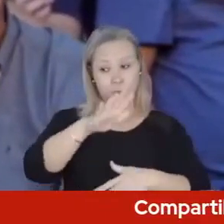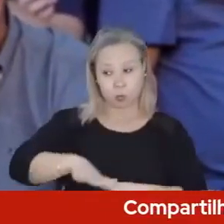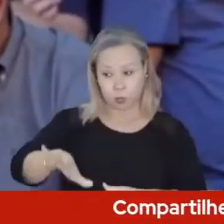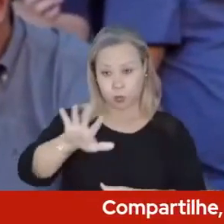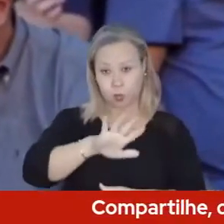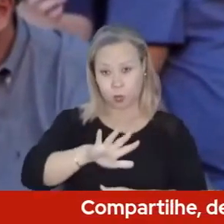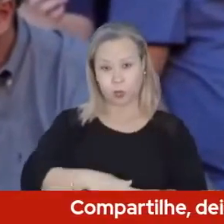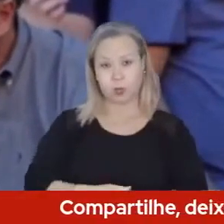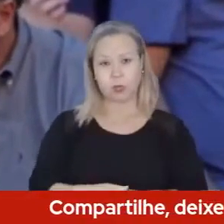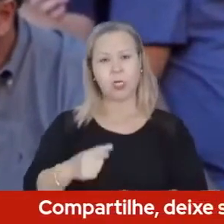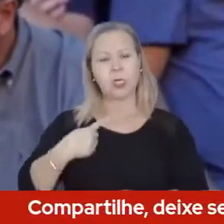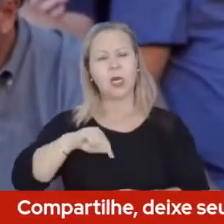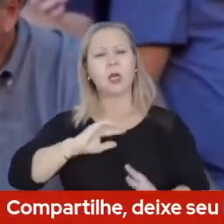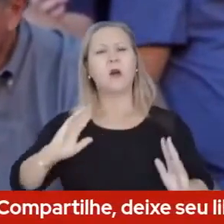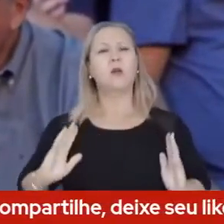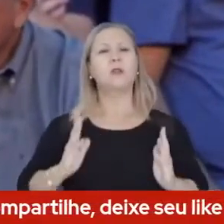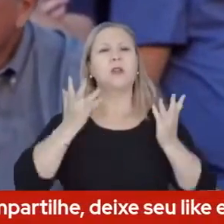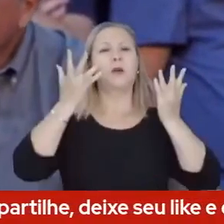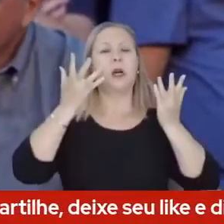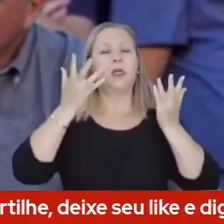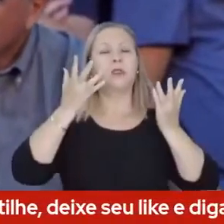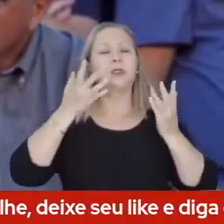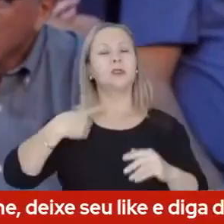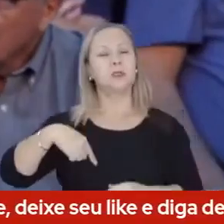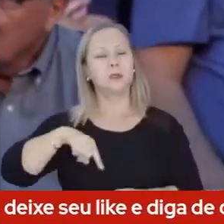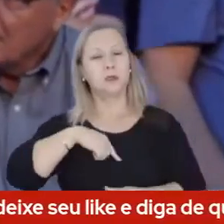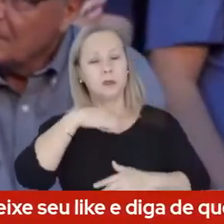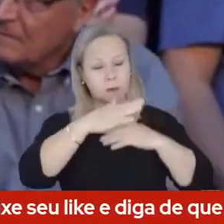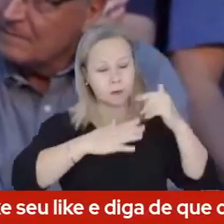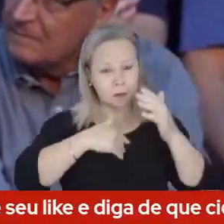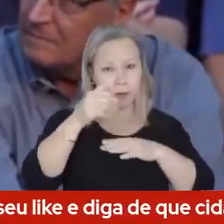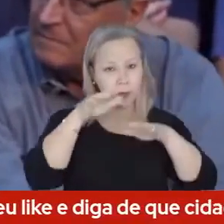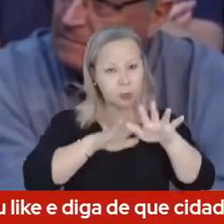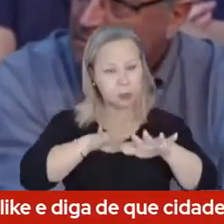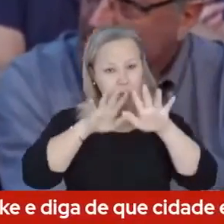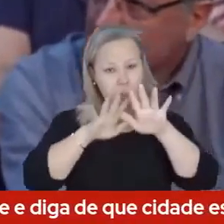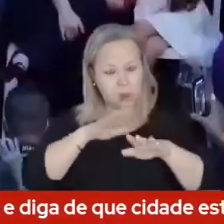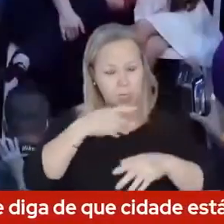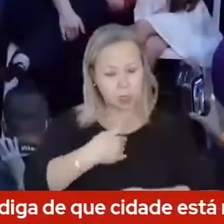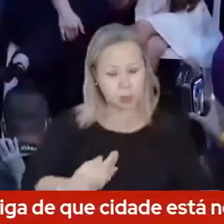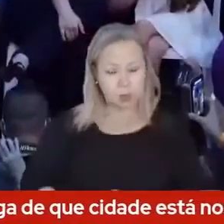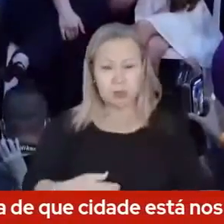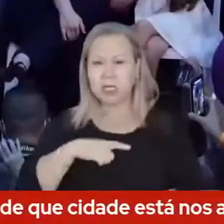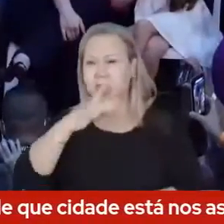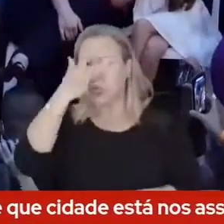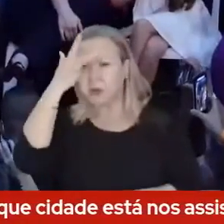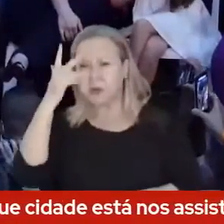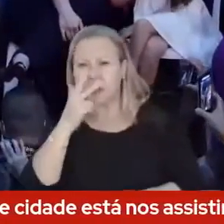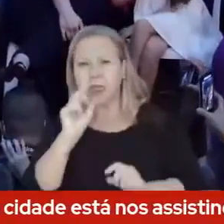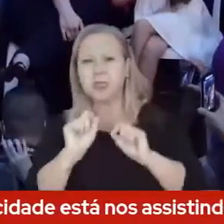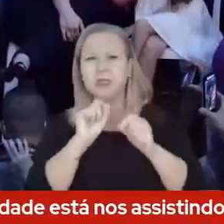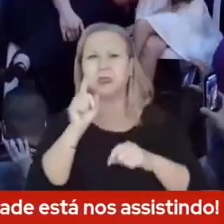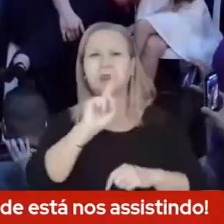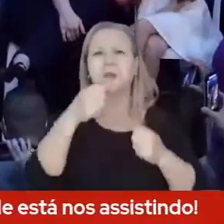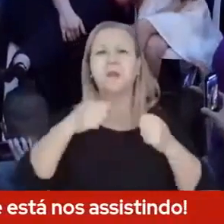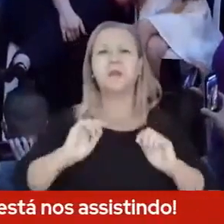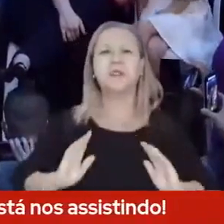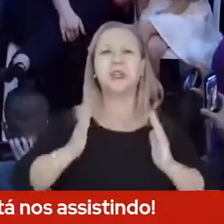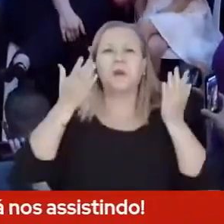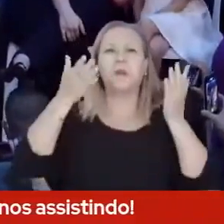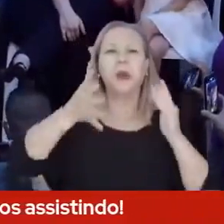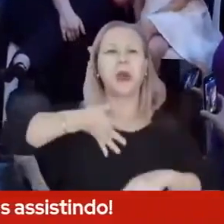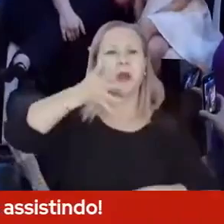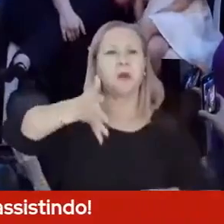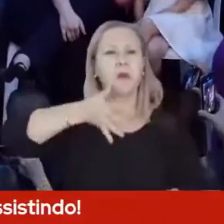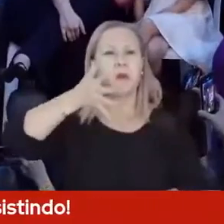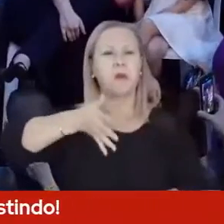campanha, nos nossos atos públicos, porque tem gente que acha que não precisa mais fazer campanha com comício, é só pela rede